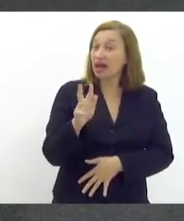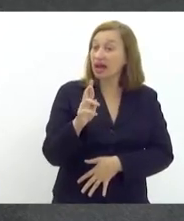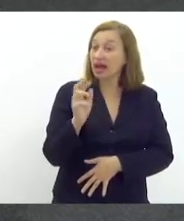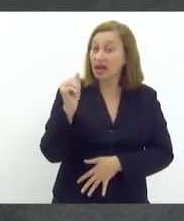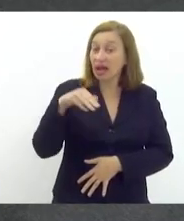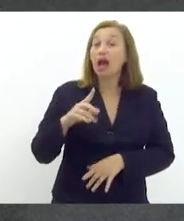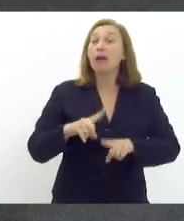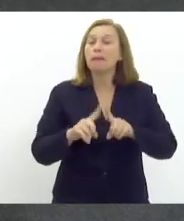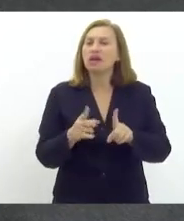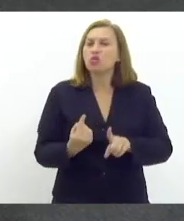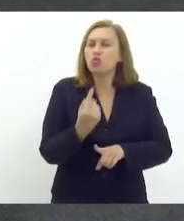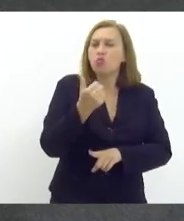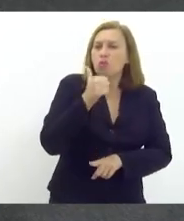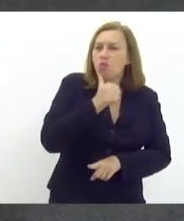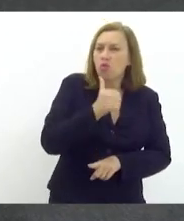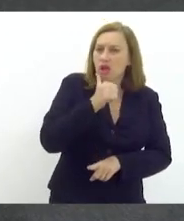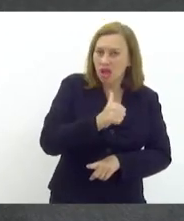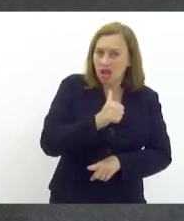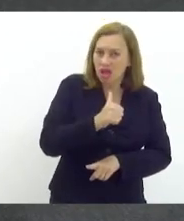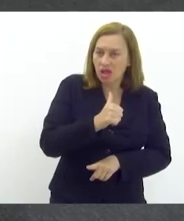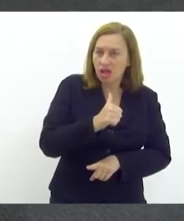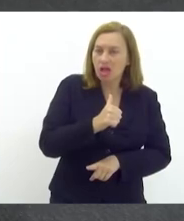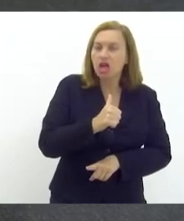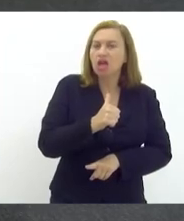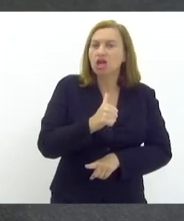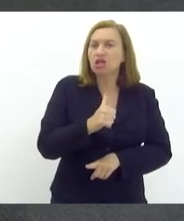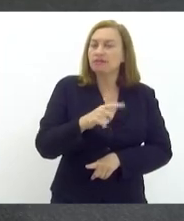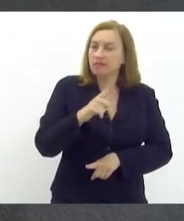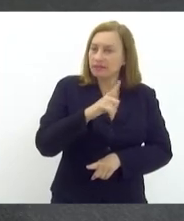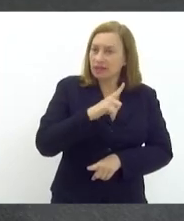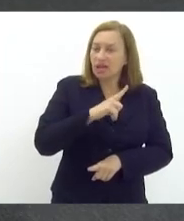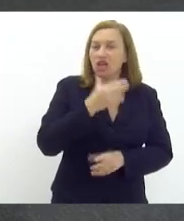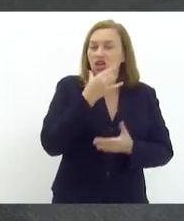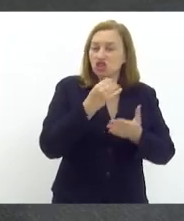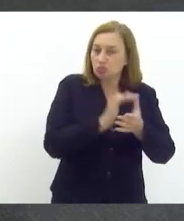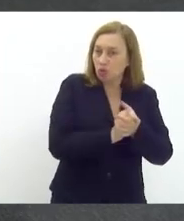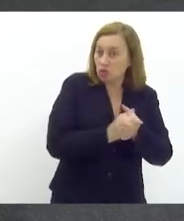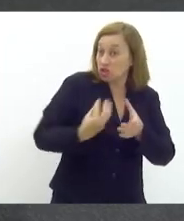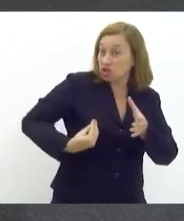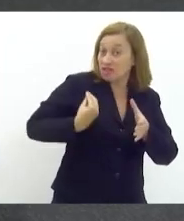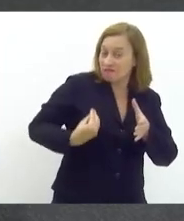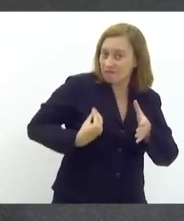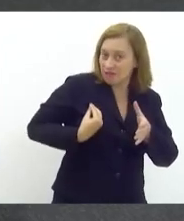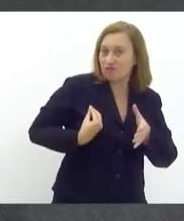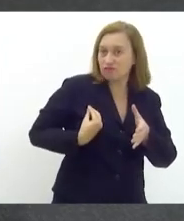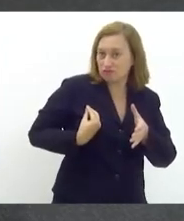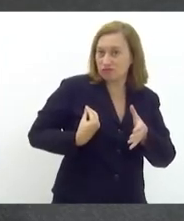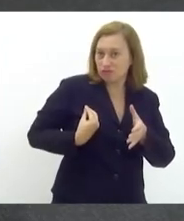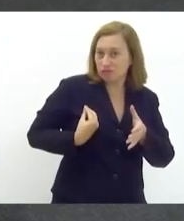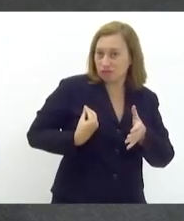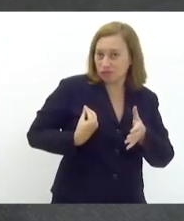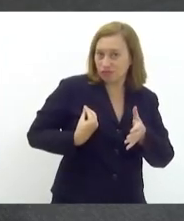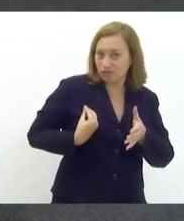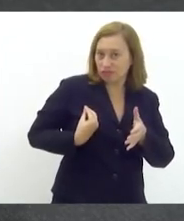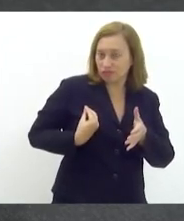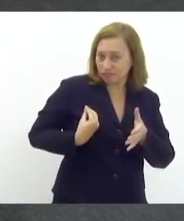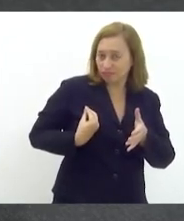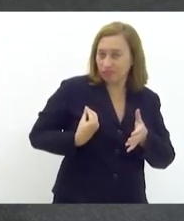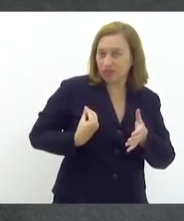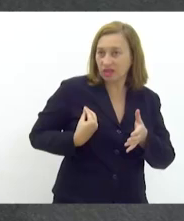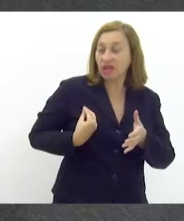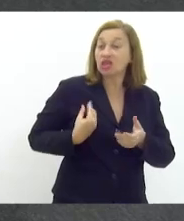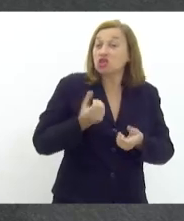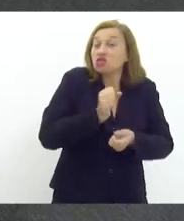ainda está vivo e que sofreu o flagelo de tá 30 anos